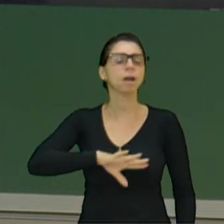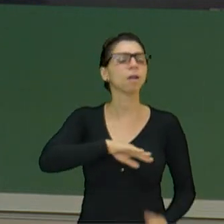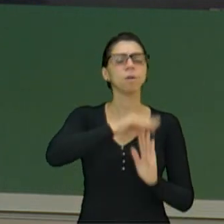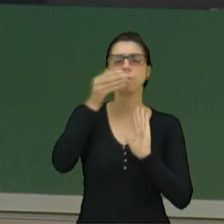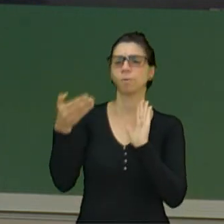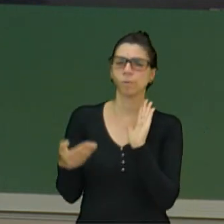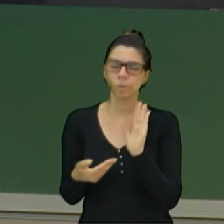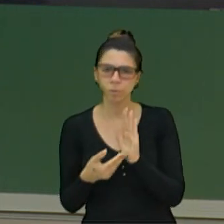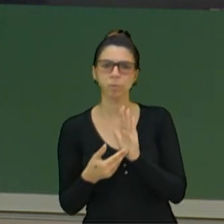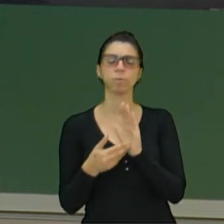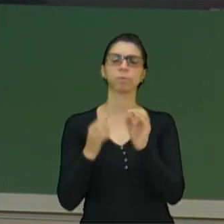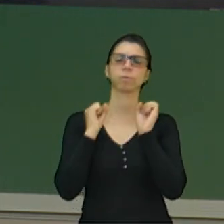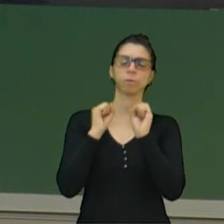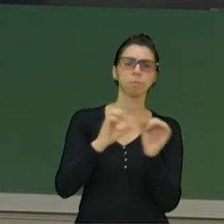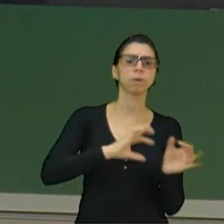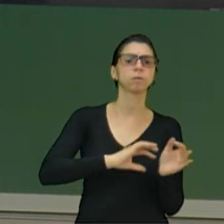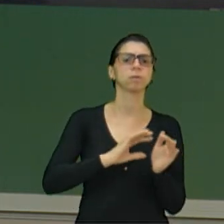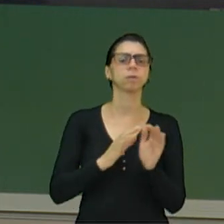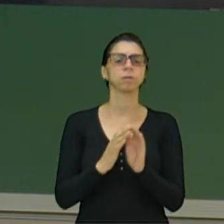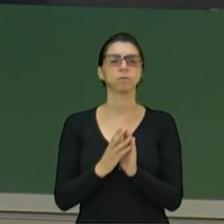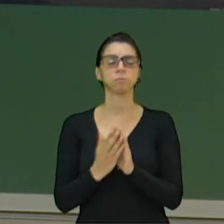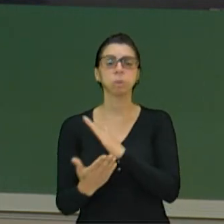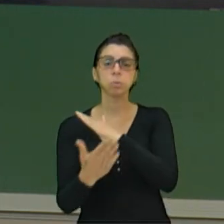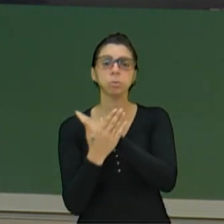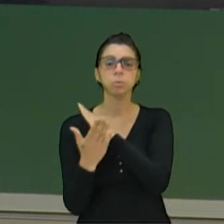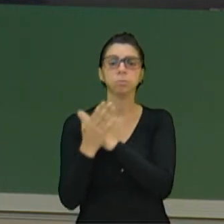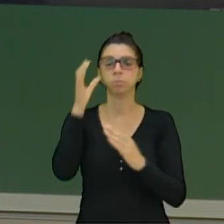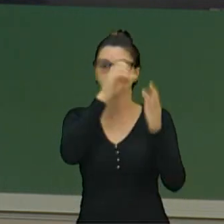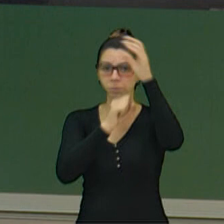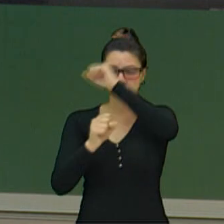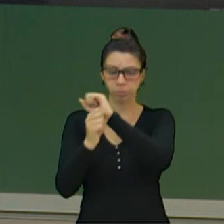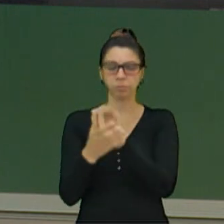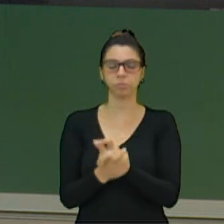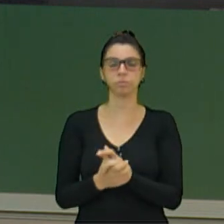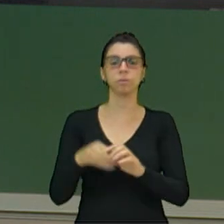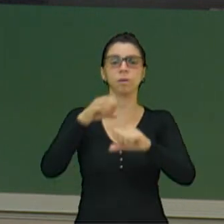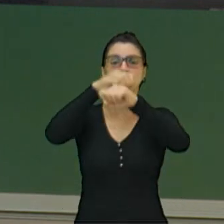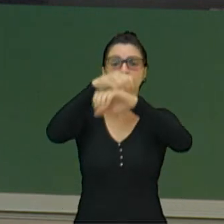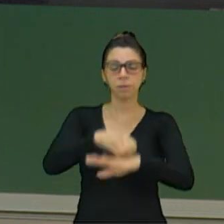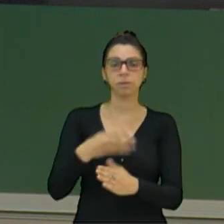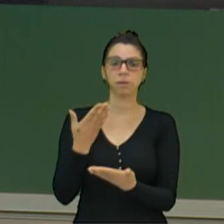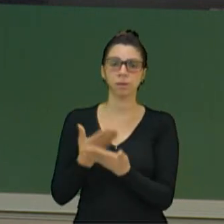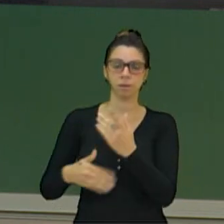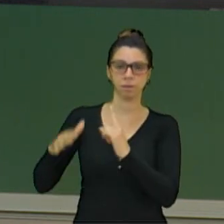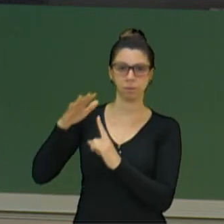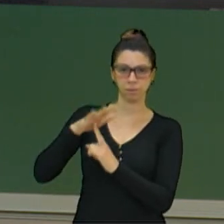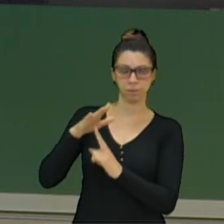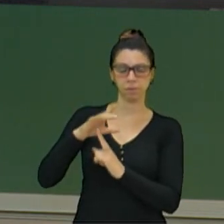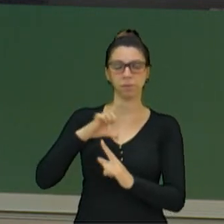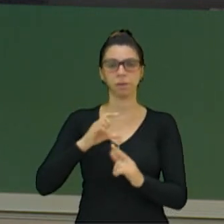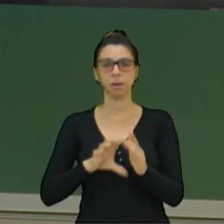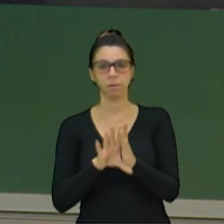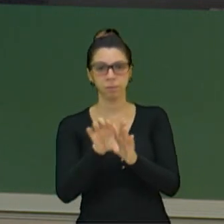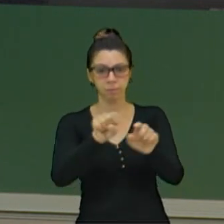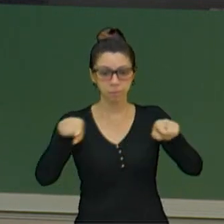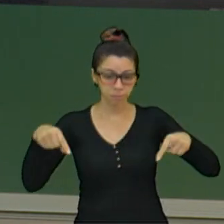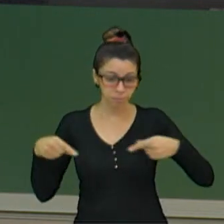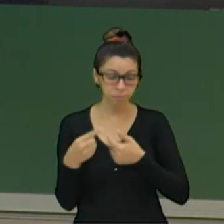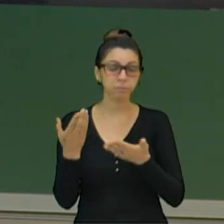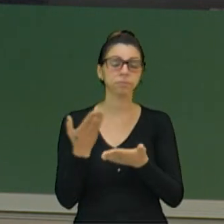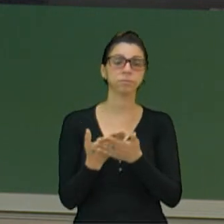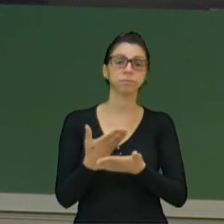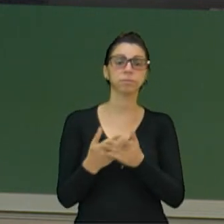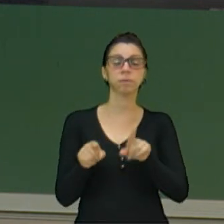que estão disponíveis para vocês. Então vocês têm aplicativo do Aula Paraná, vocês têm o Google Classroom, vocês têm as